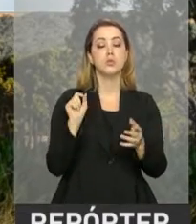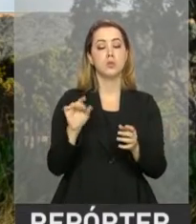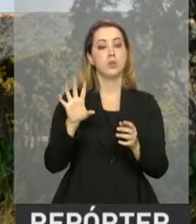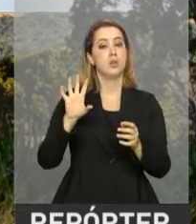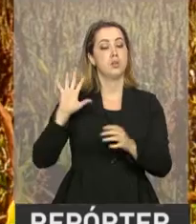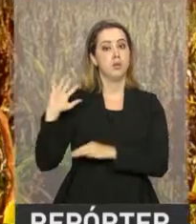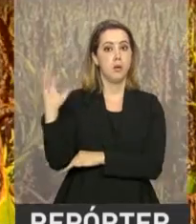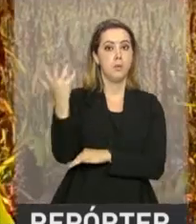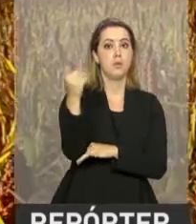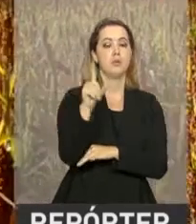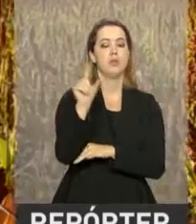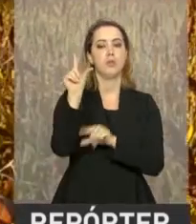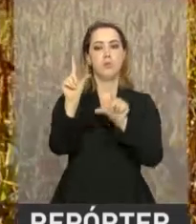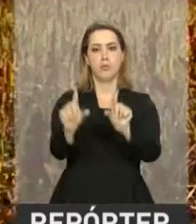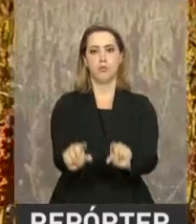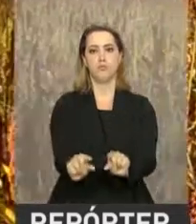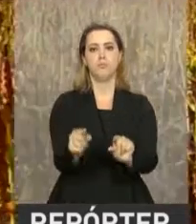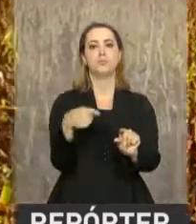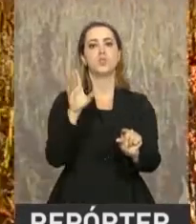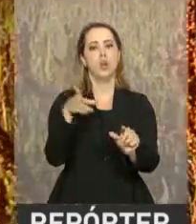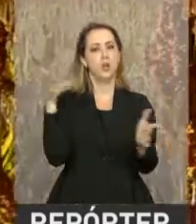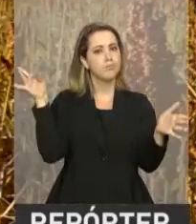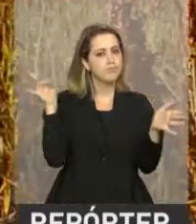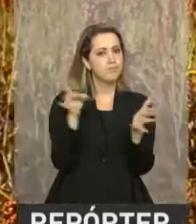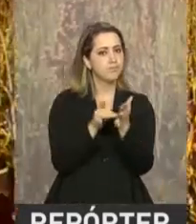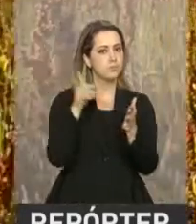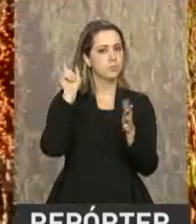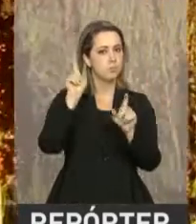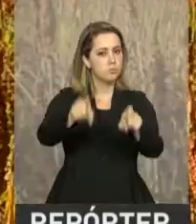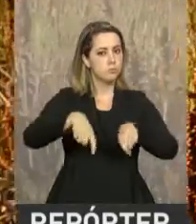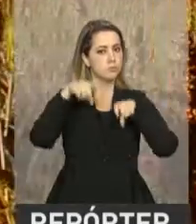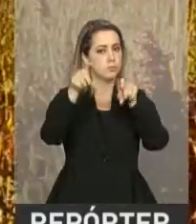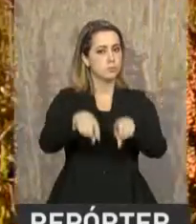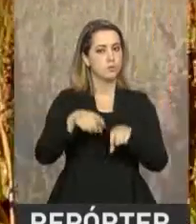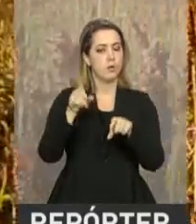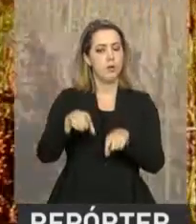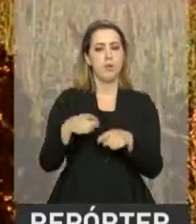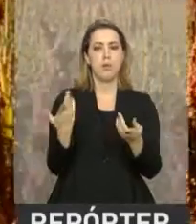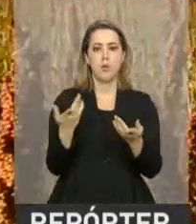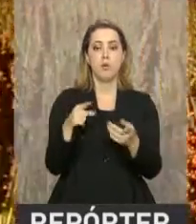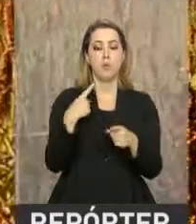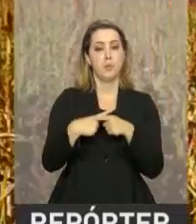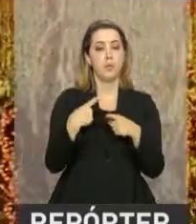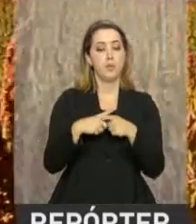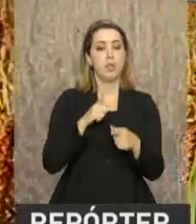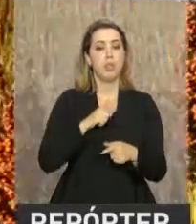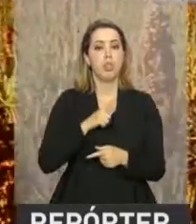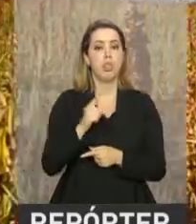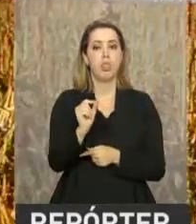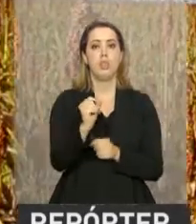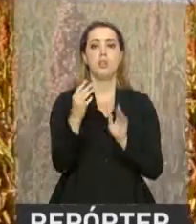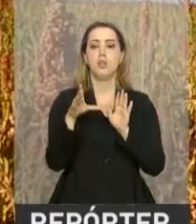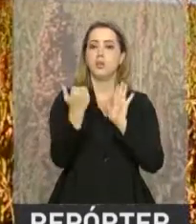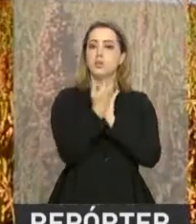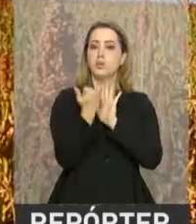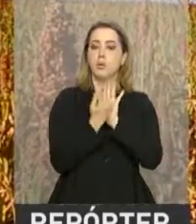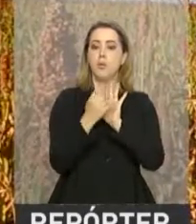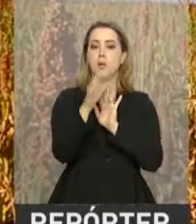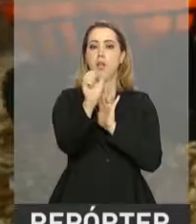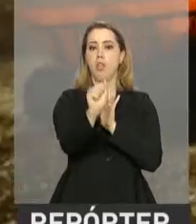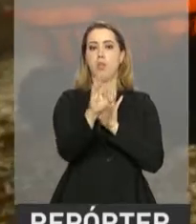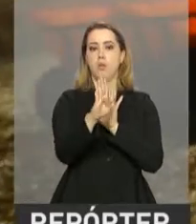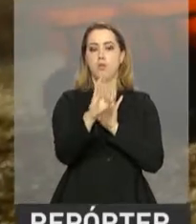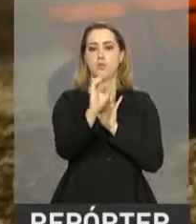custo baixo isso já é realidade para muitos produtores rurais do brasil graças ao plano abc de agropecuária de baixo carbono